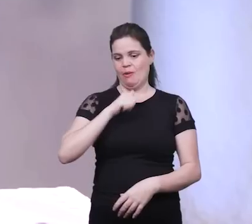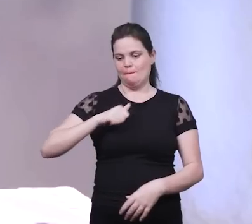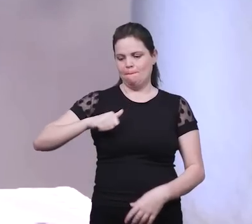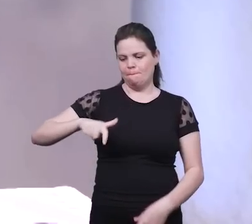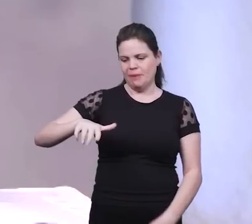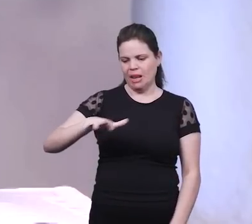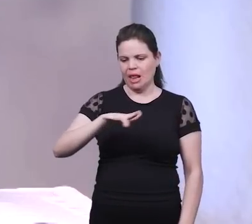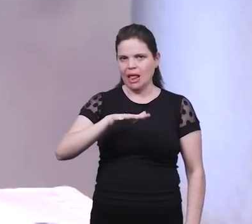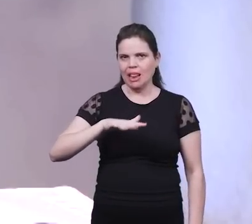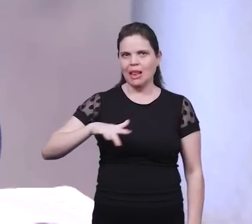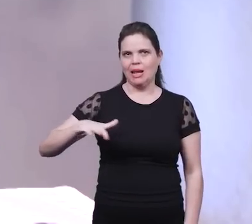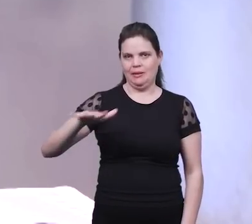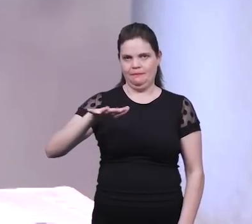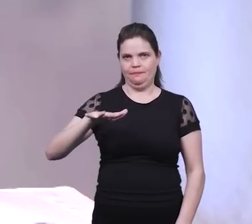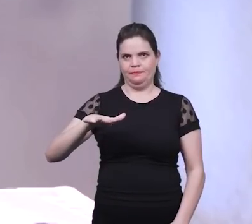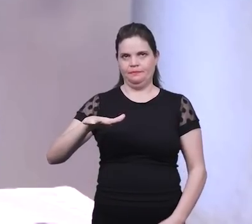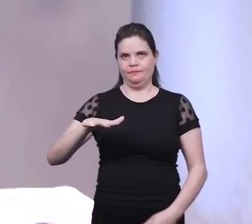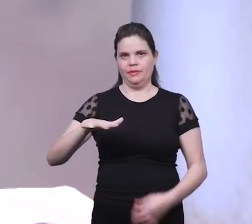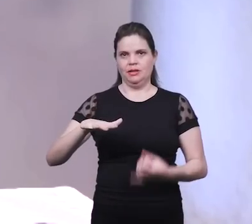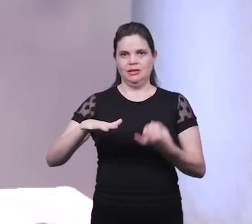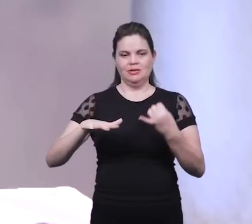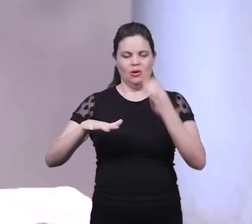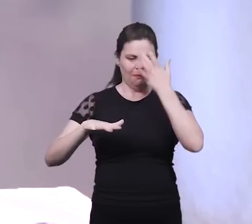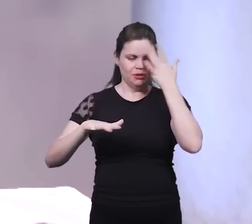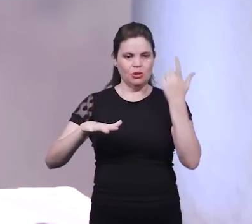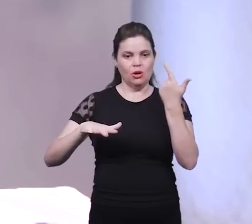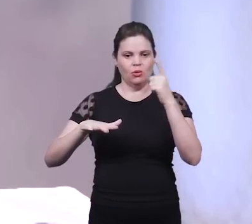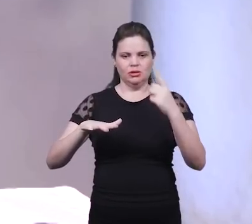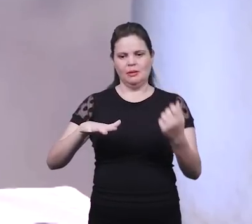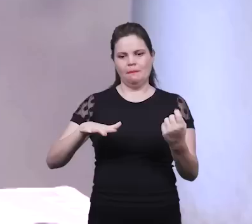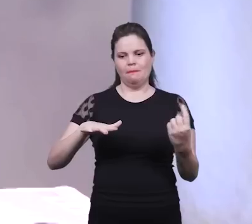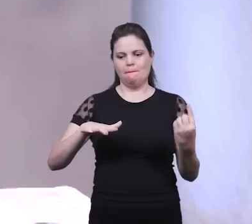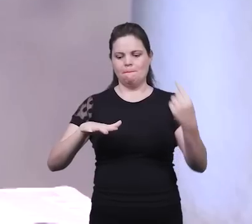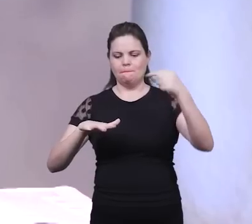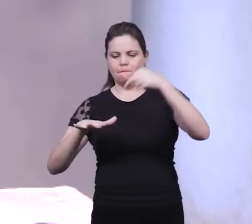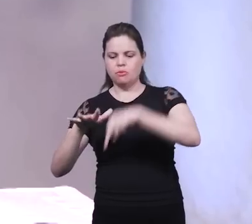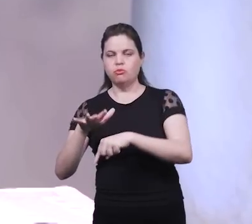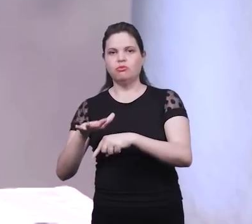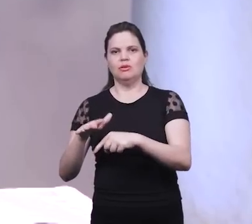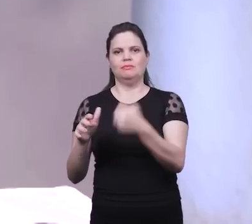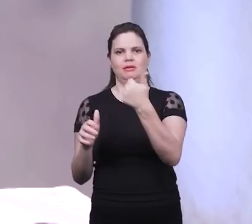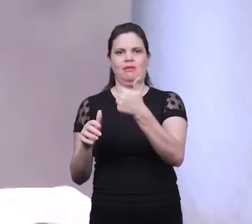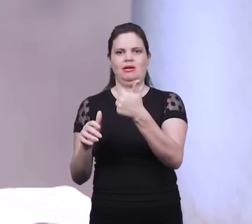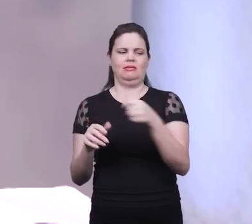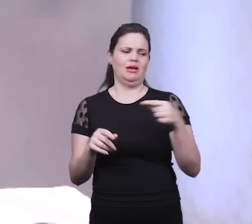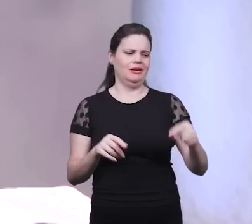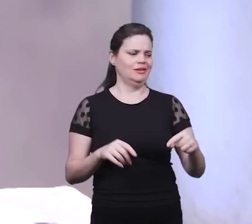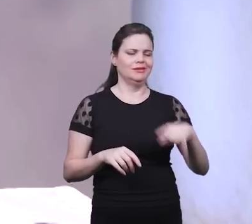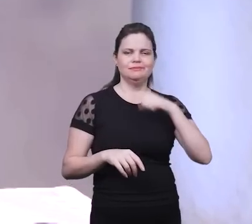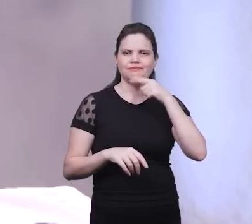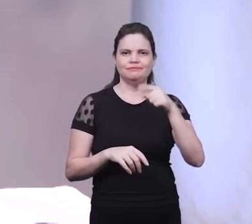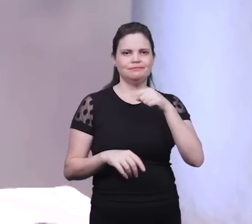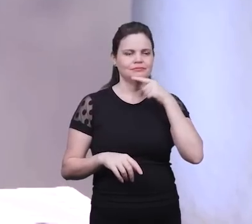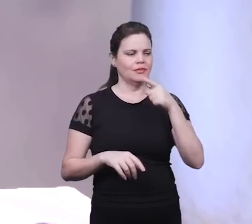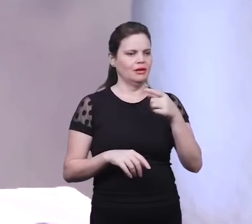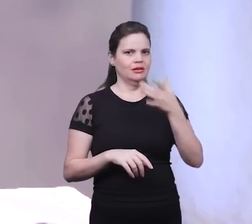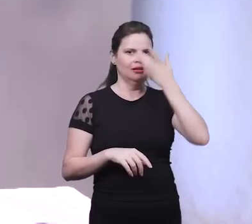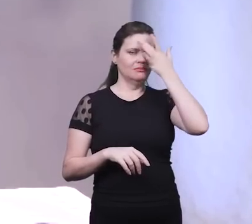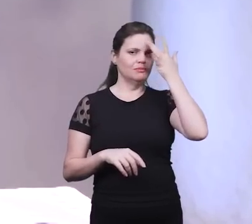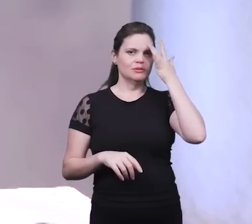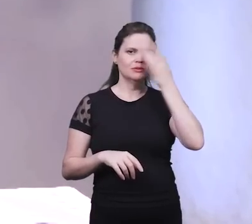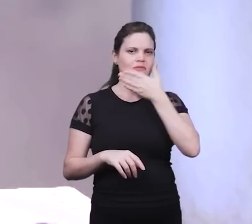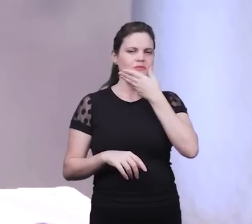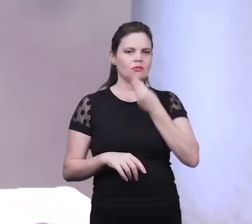tentava entrar, mas outro ia na frente dele, nunca tinha aquela oportunidade. Ou seja, o doente estava ali estagnado, é um homem que não tinha